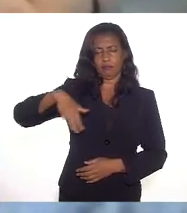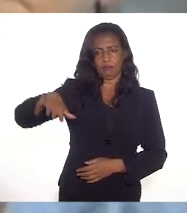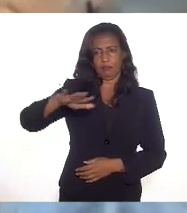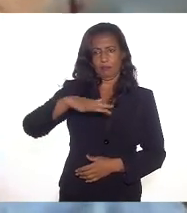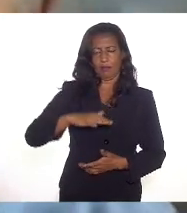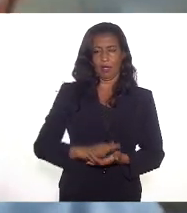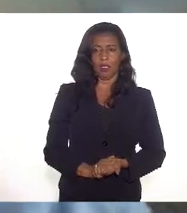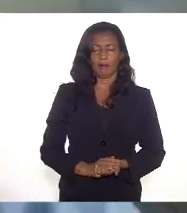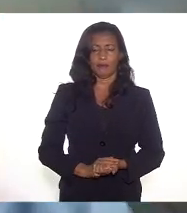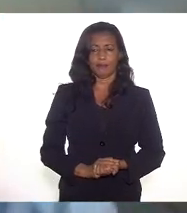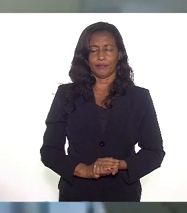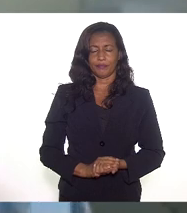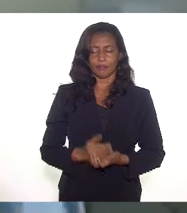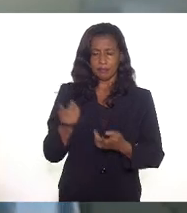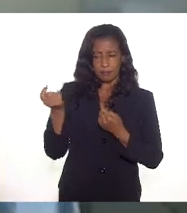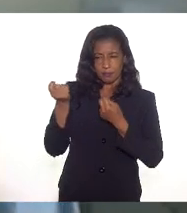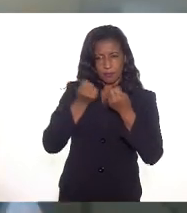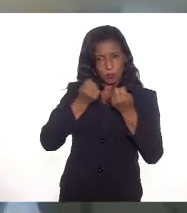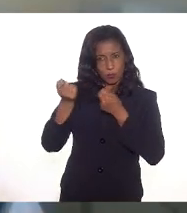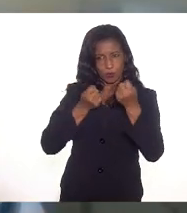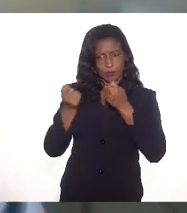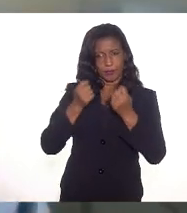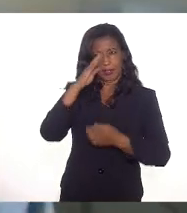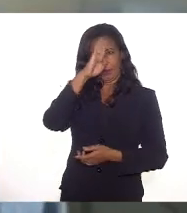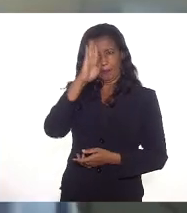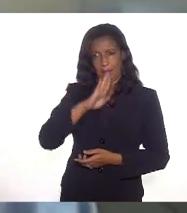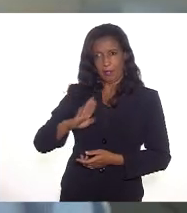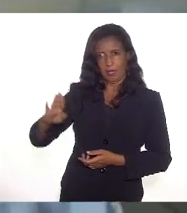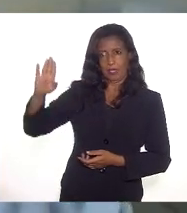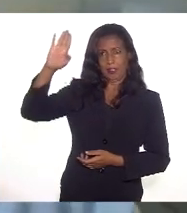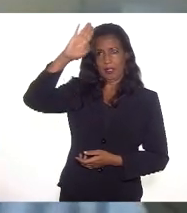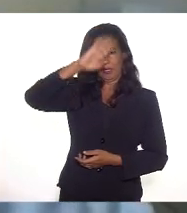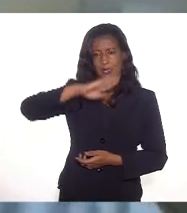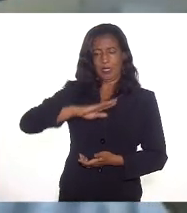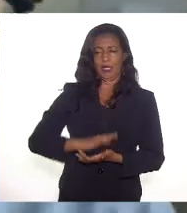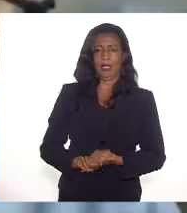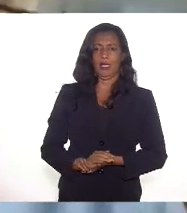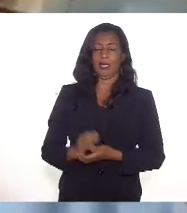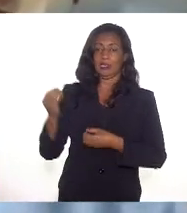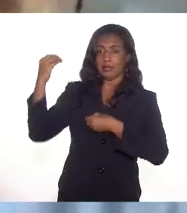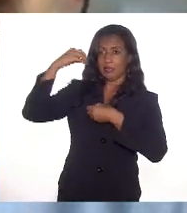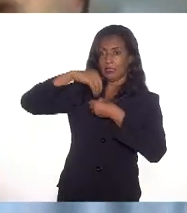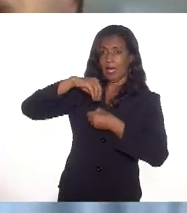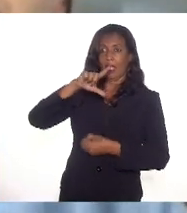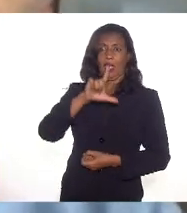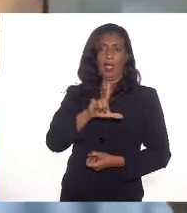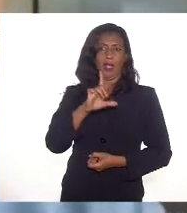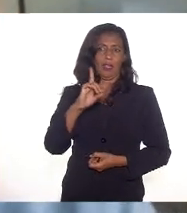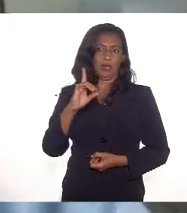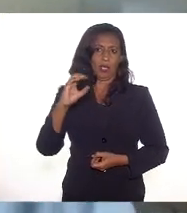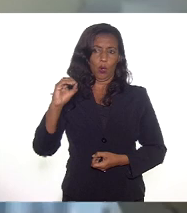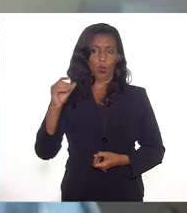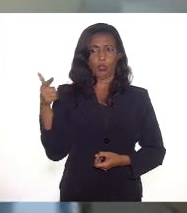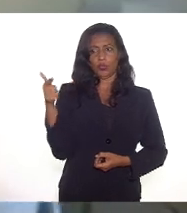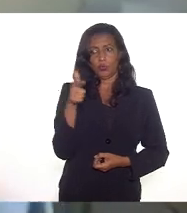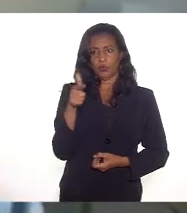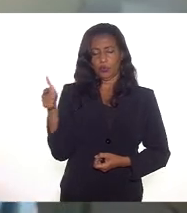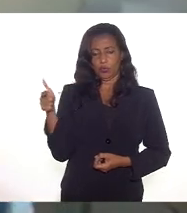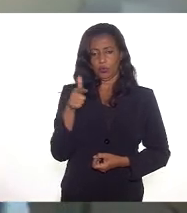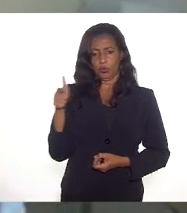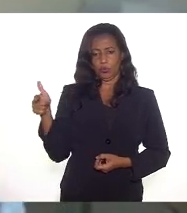da economia brasileira, senhor presidente, está projetada na LDO de 22, visto